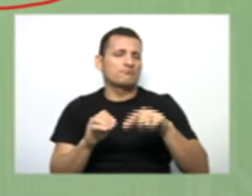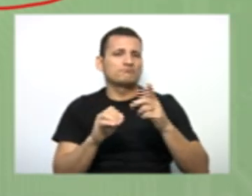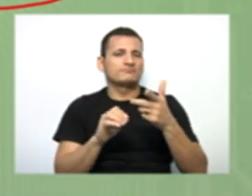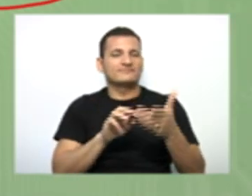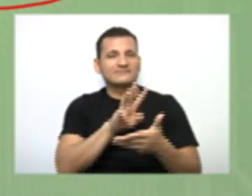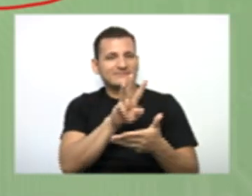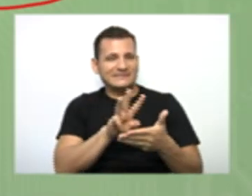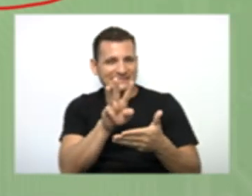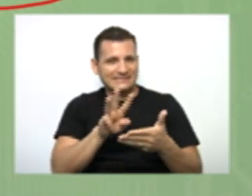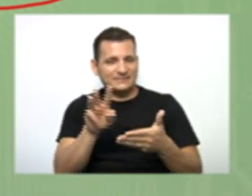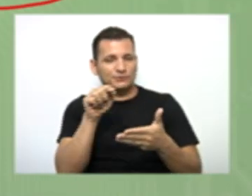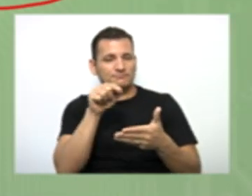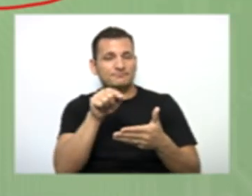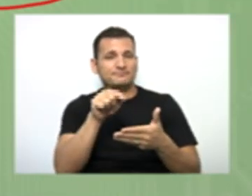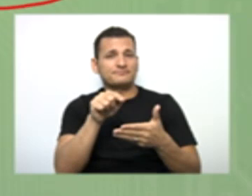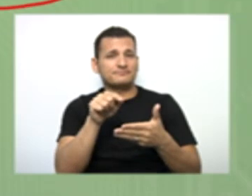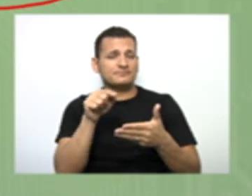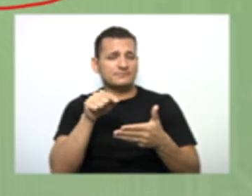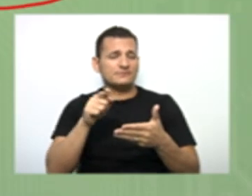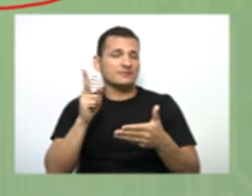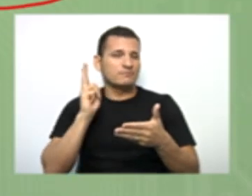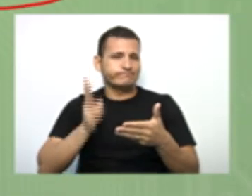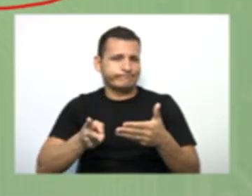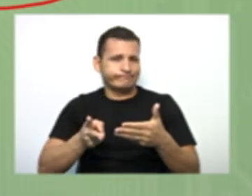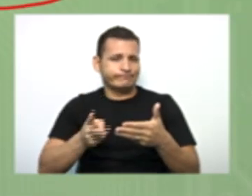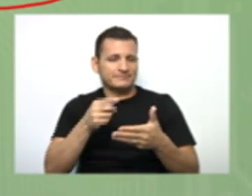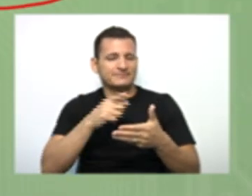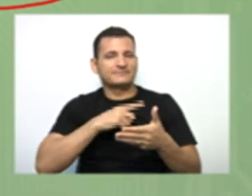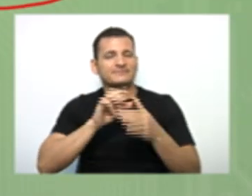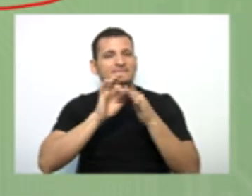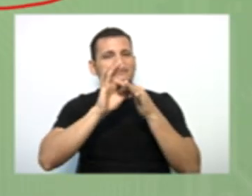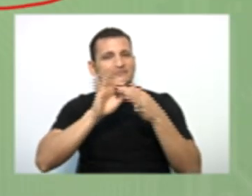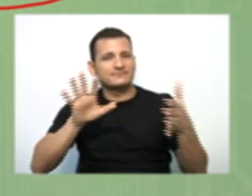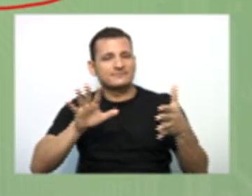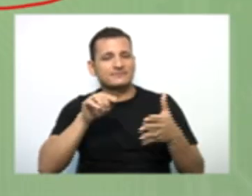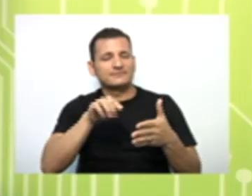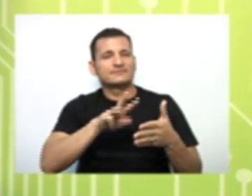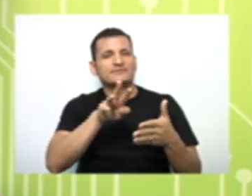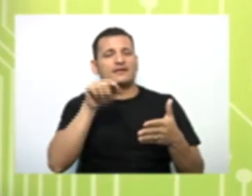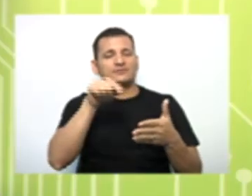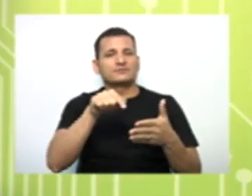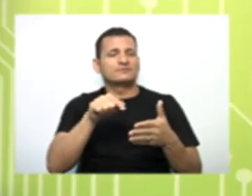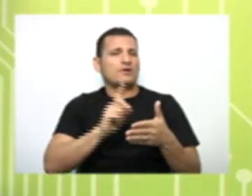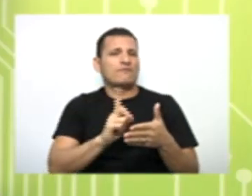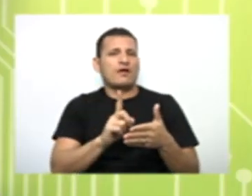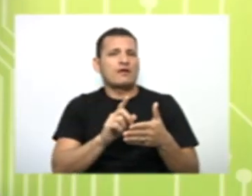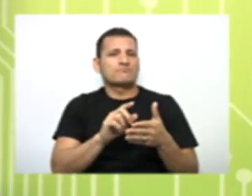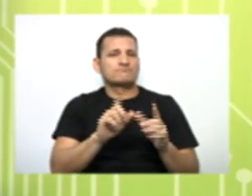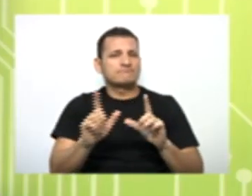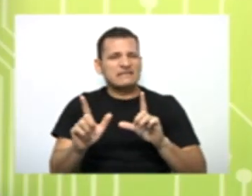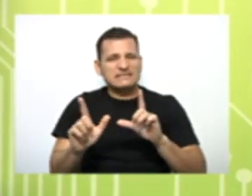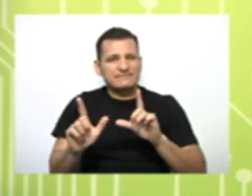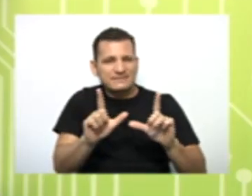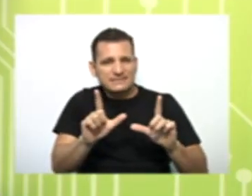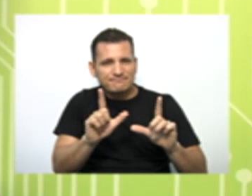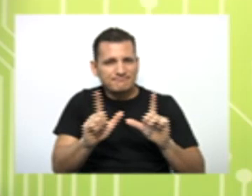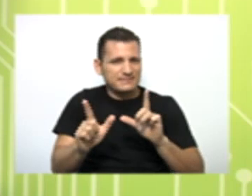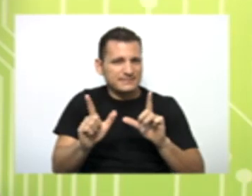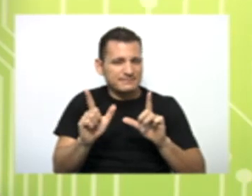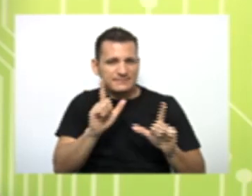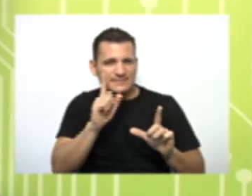pessoal, que ele está sempre disponível, que esse site não vai travar, que esse